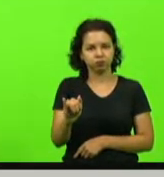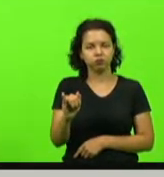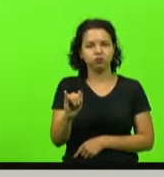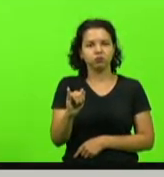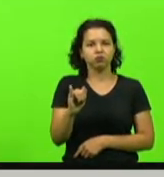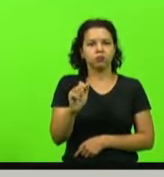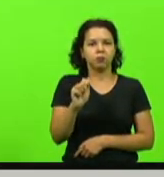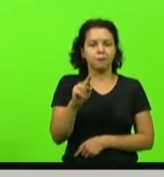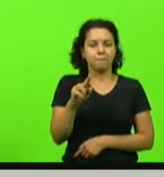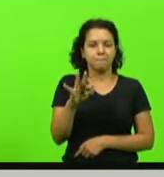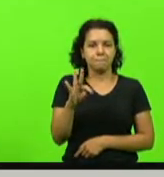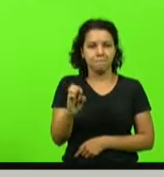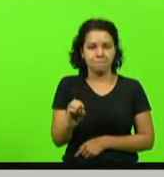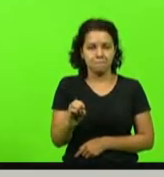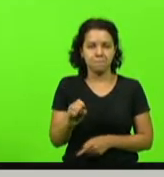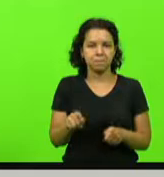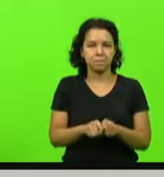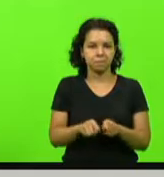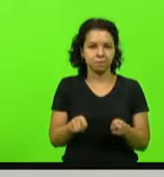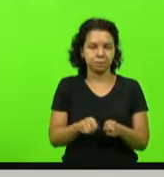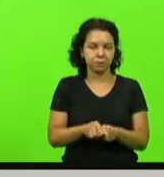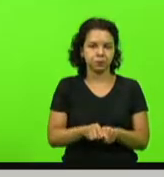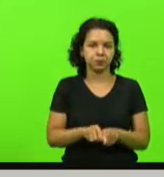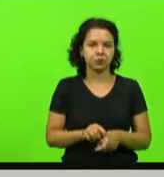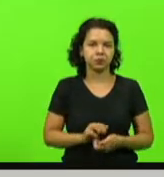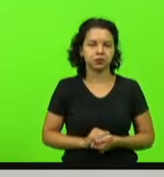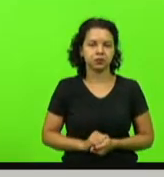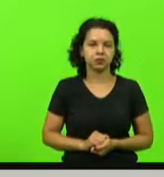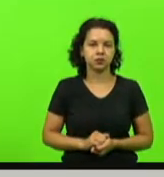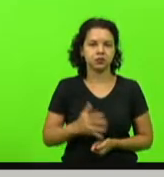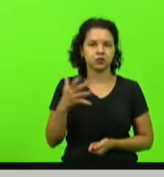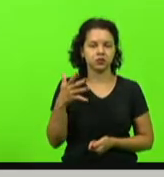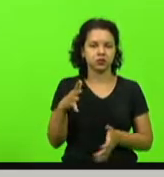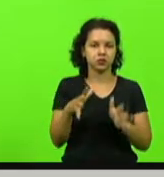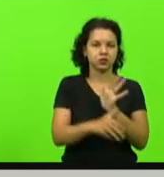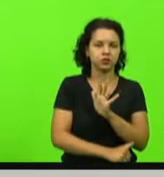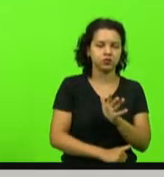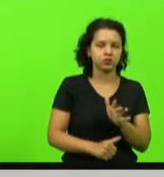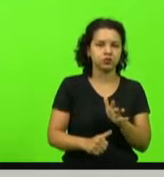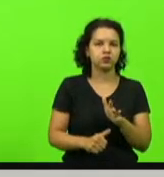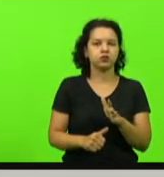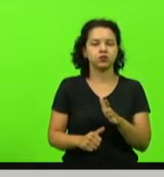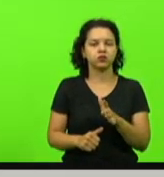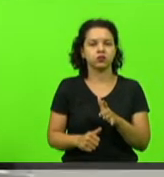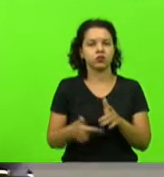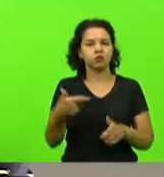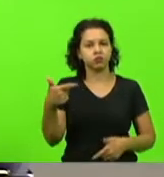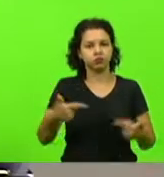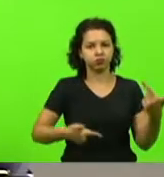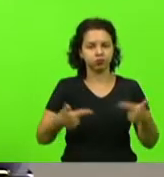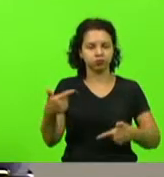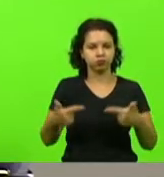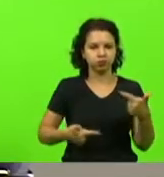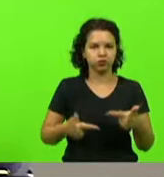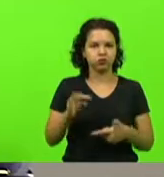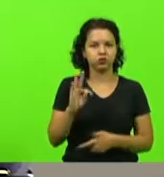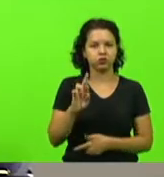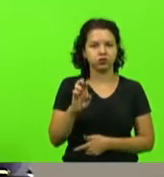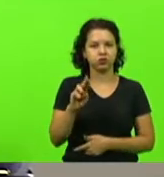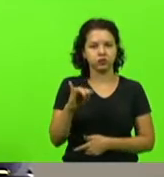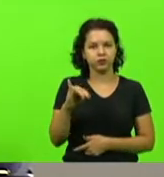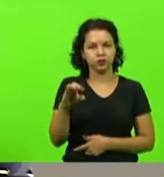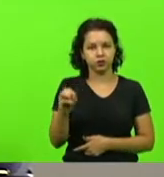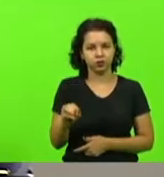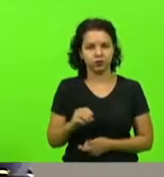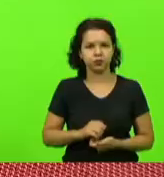Saturno, em ocorrência de assalto com troca de tiros ocorrida em Treviso. Em discussão,